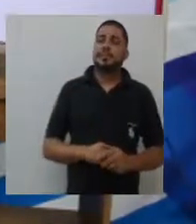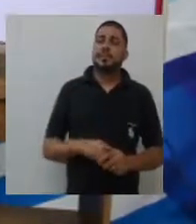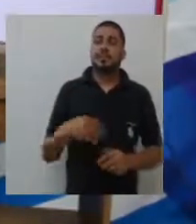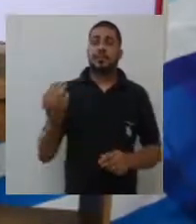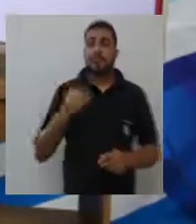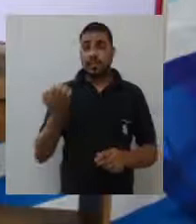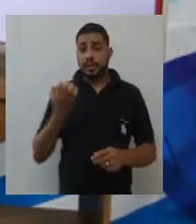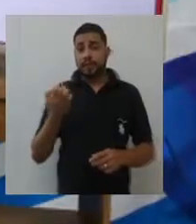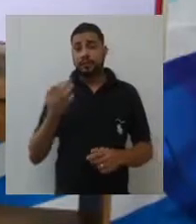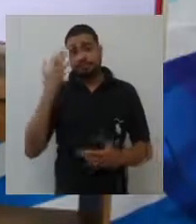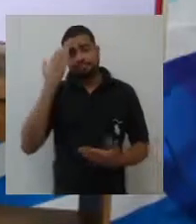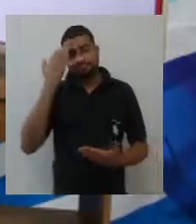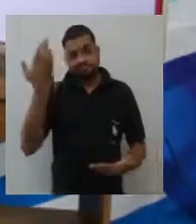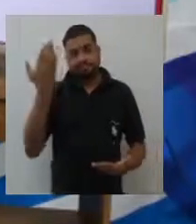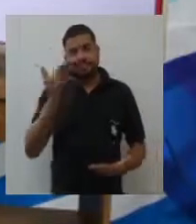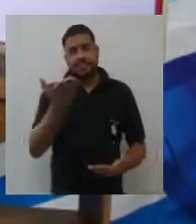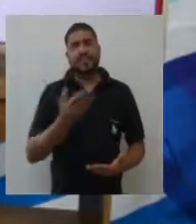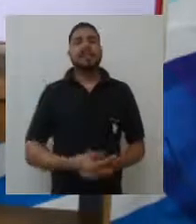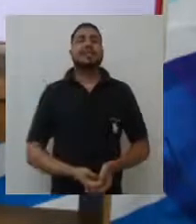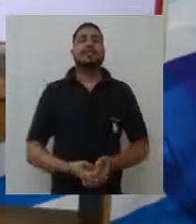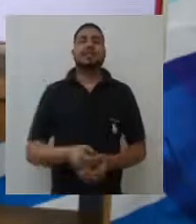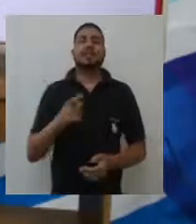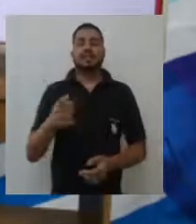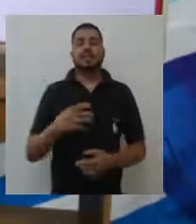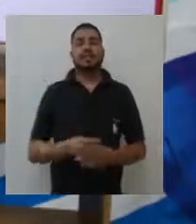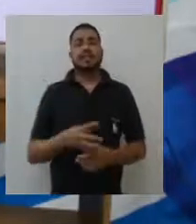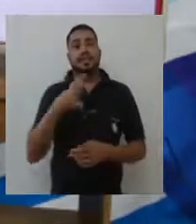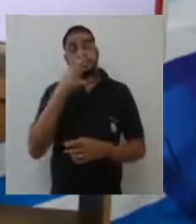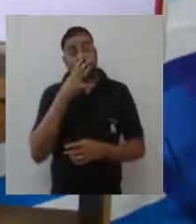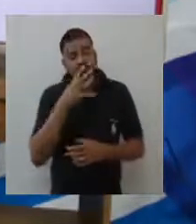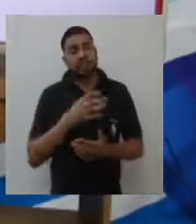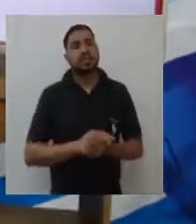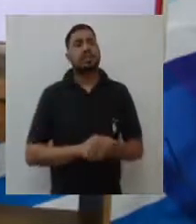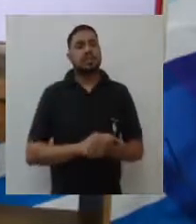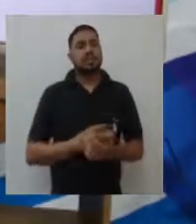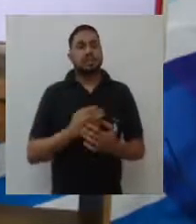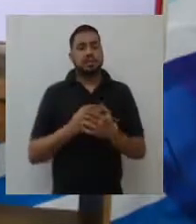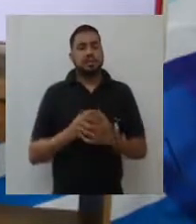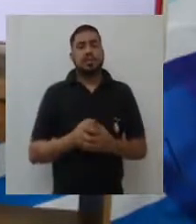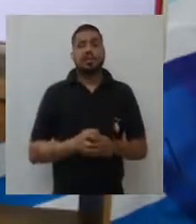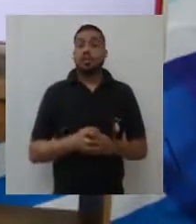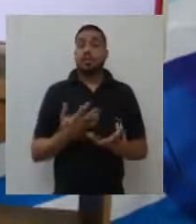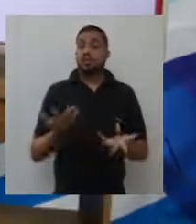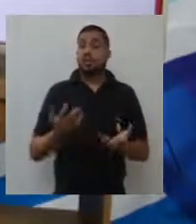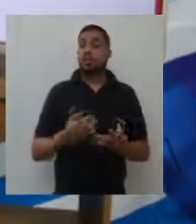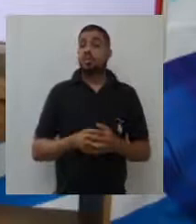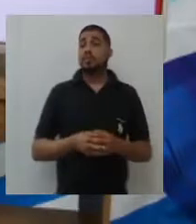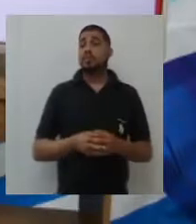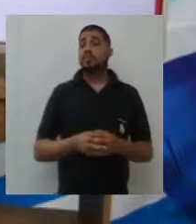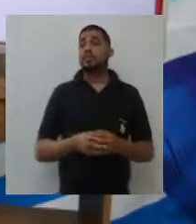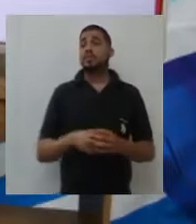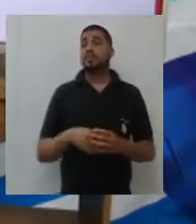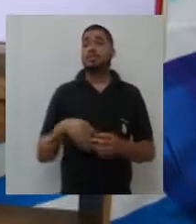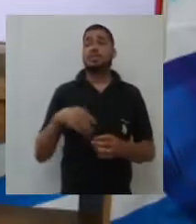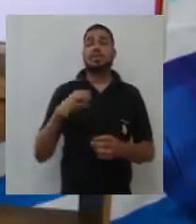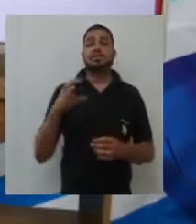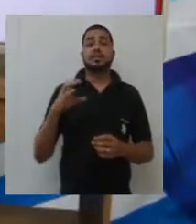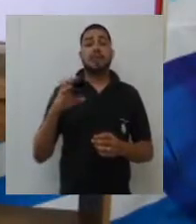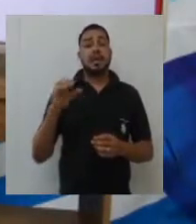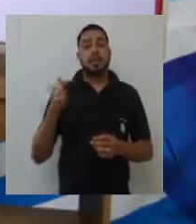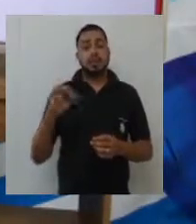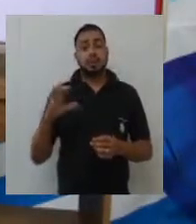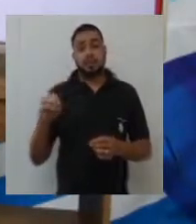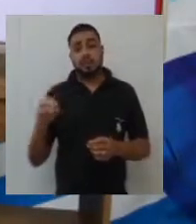eu quero te agradecer, tá? Pela audiência, por você estar se dedicando. Muito obrigado. Eren Luiza Guerra, de Cabo de Santo Agostinho,